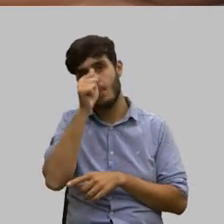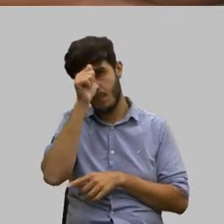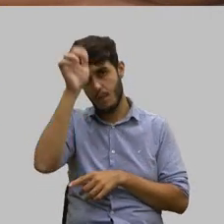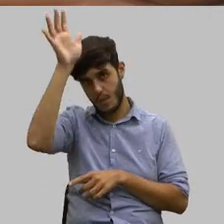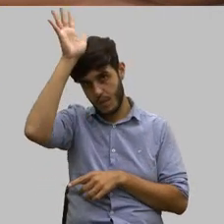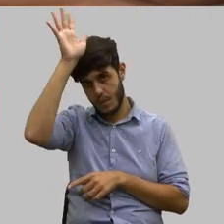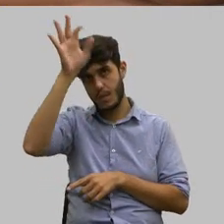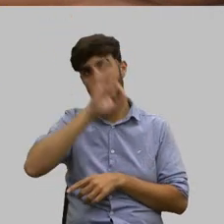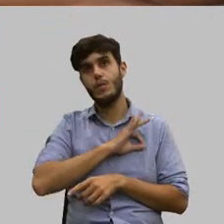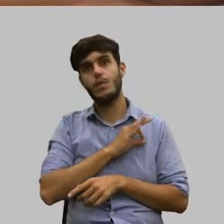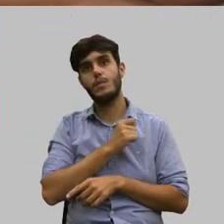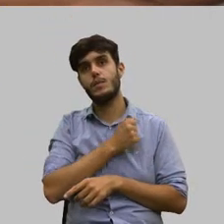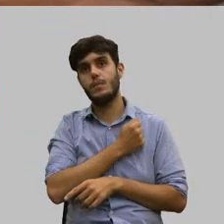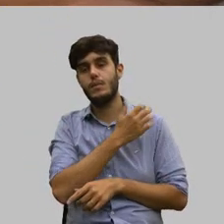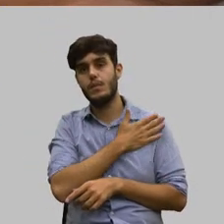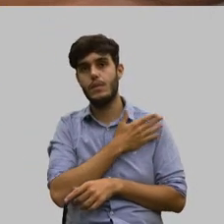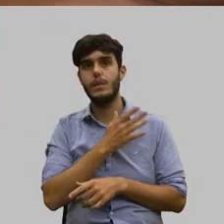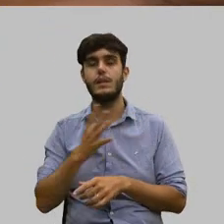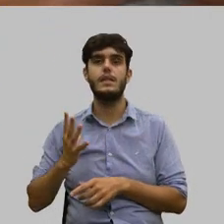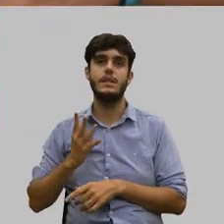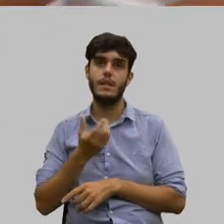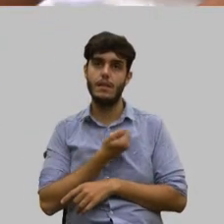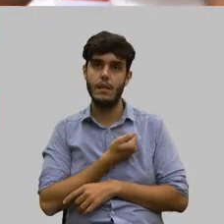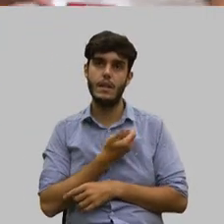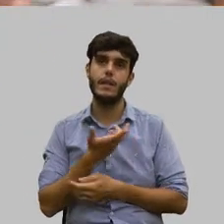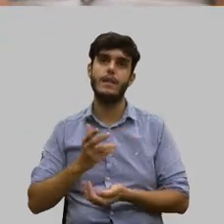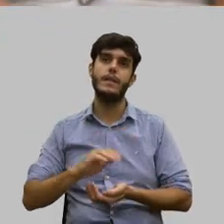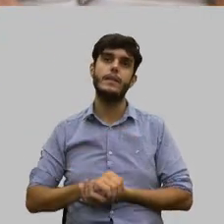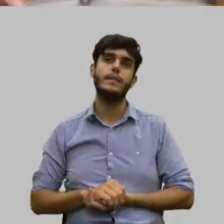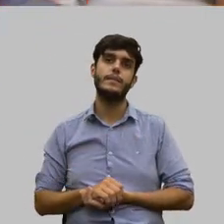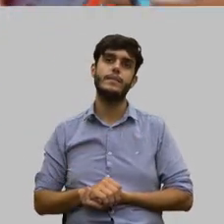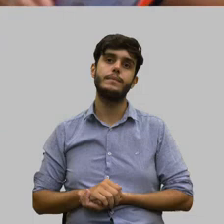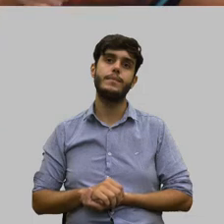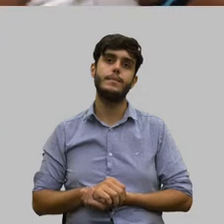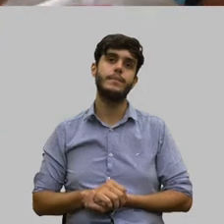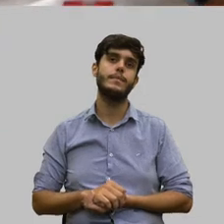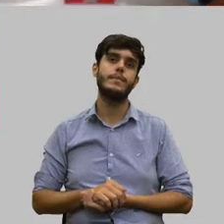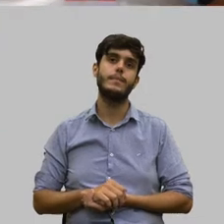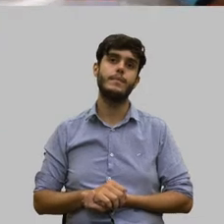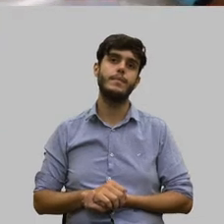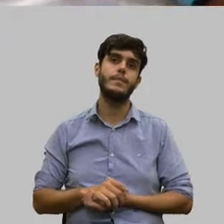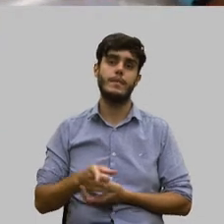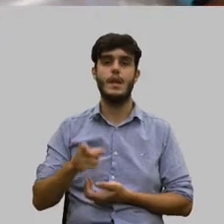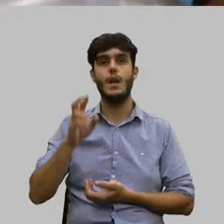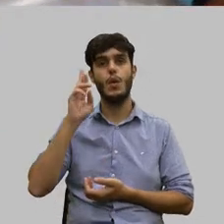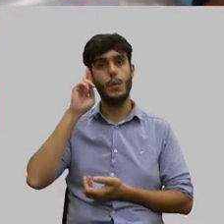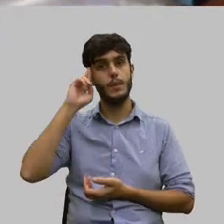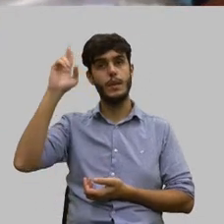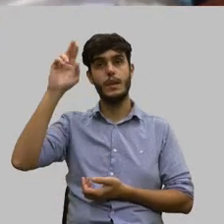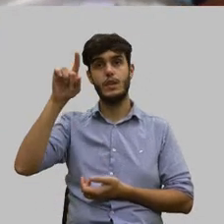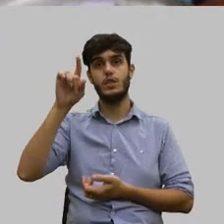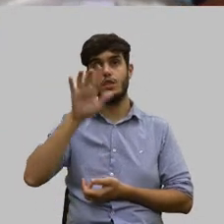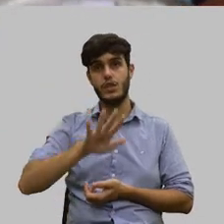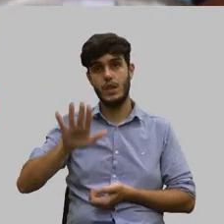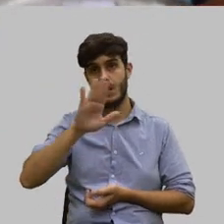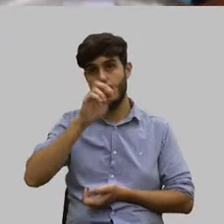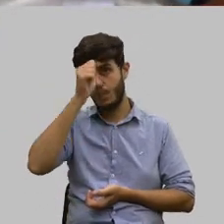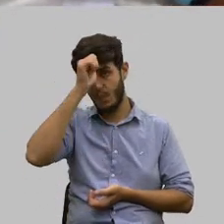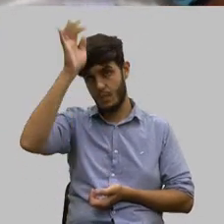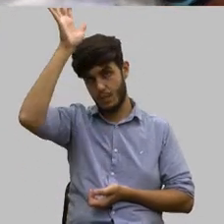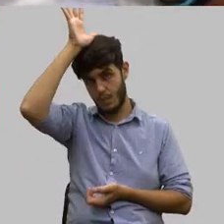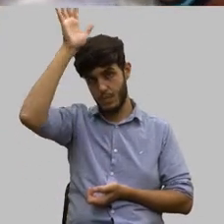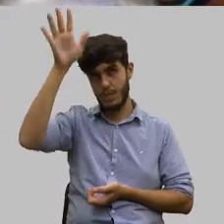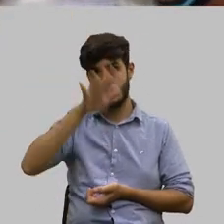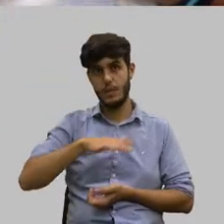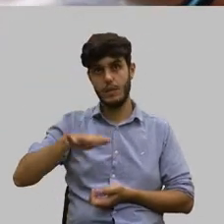polícia militar e Bombeiro Militar feito um apelo ao Comandante Geral do bombeiro falou olha as distâncias do Noroeste do